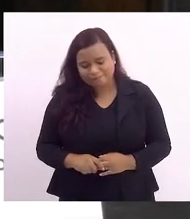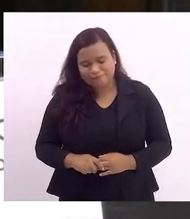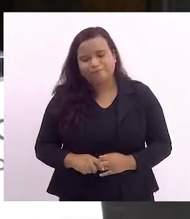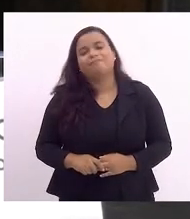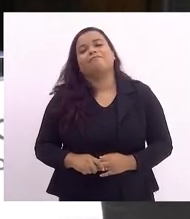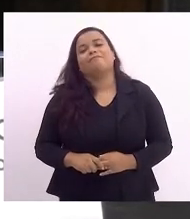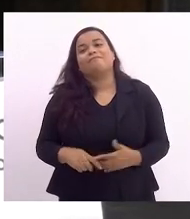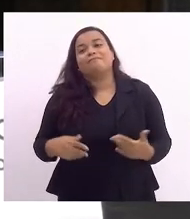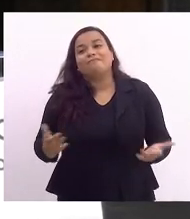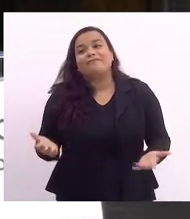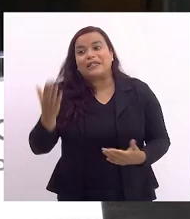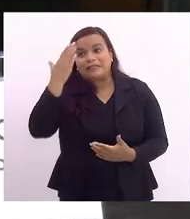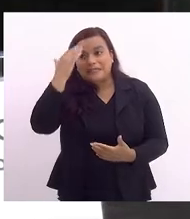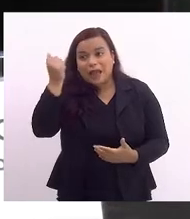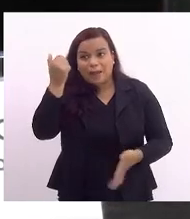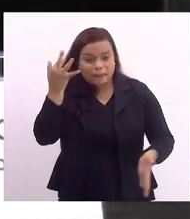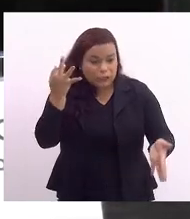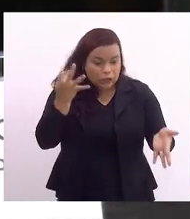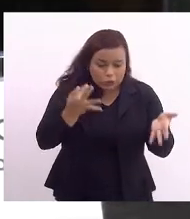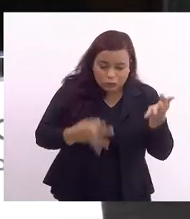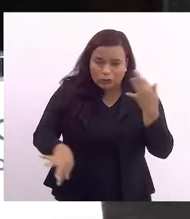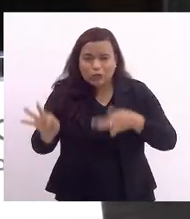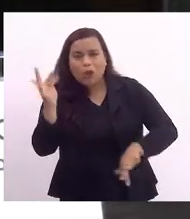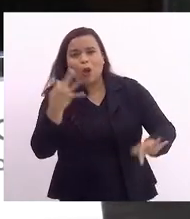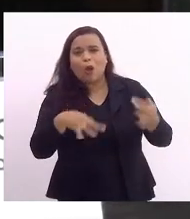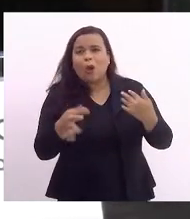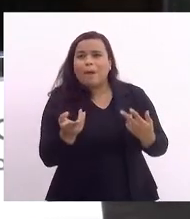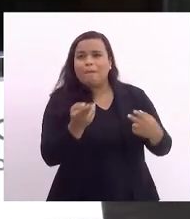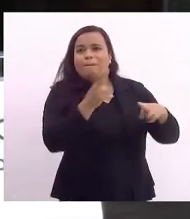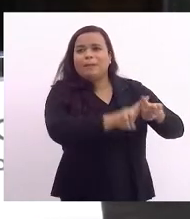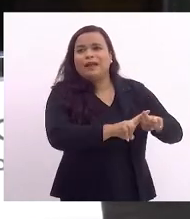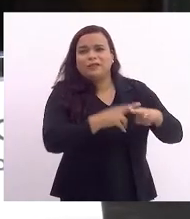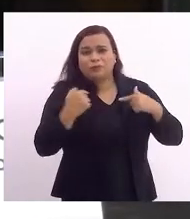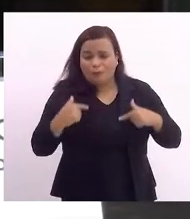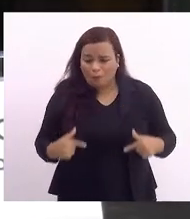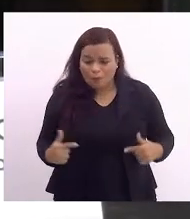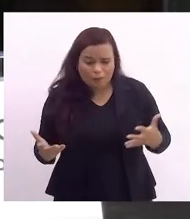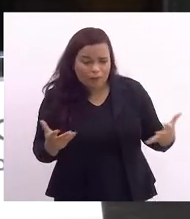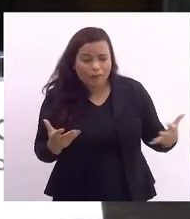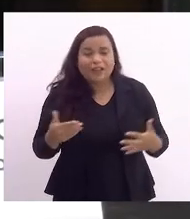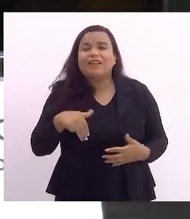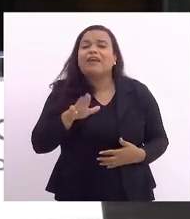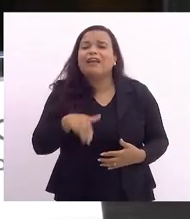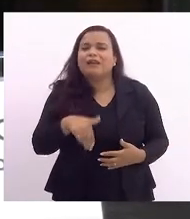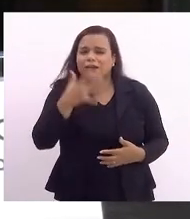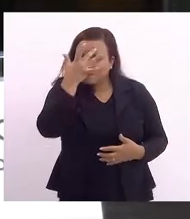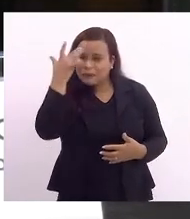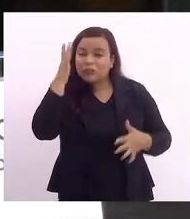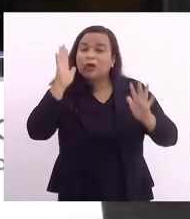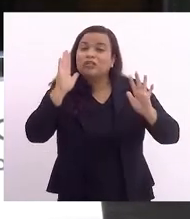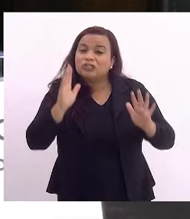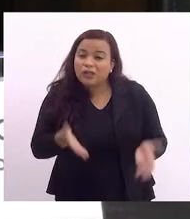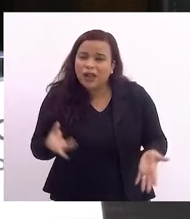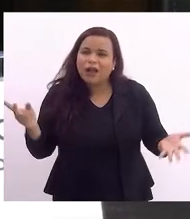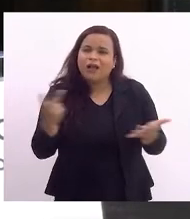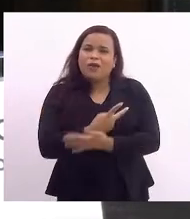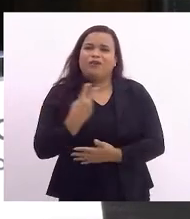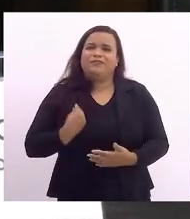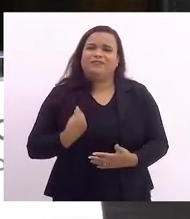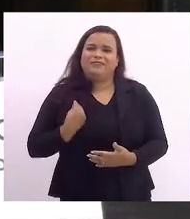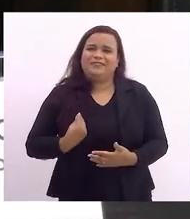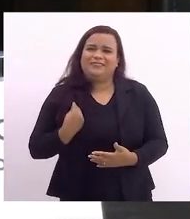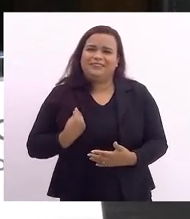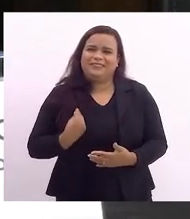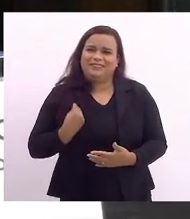Só conhece a dor de estar encarcerado aquele que um dia já foi preso pelo lado de